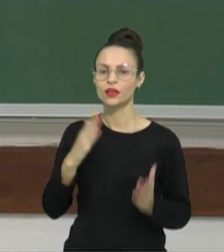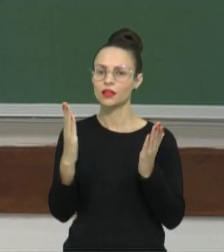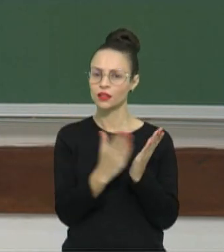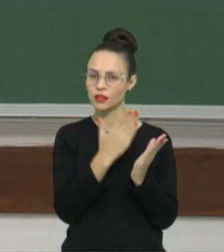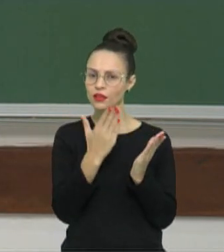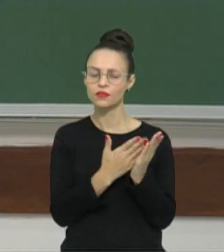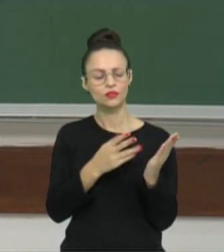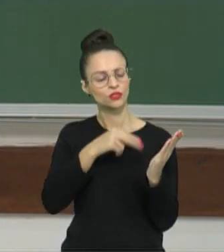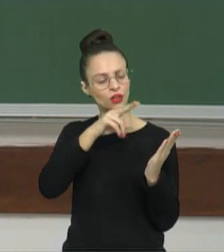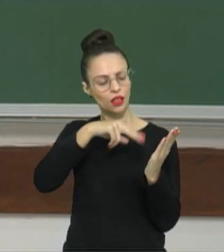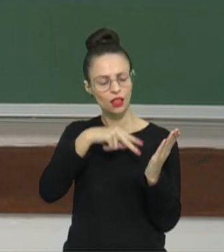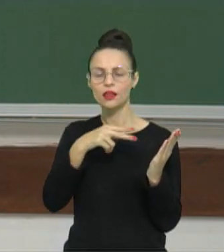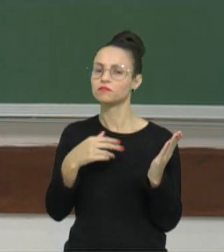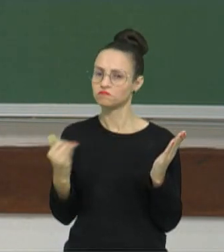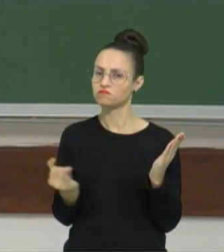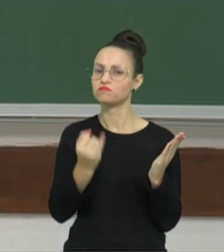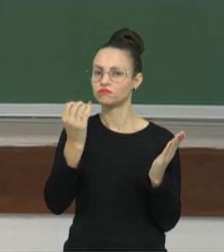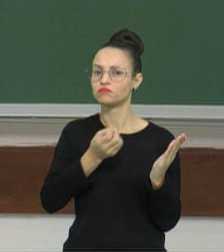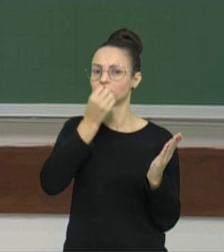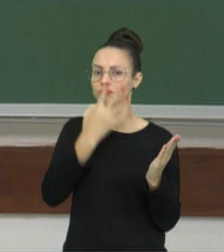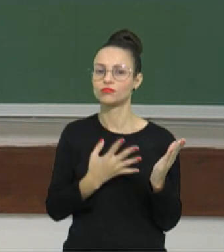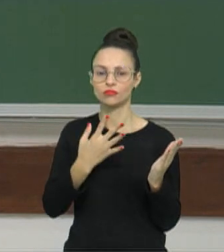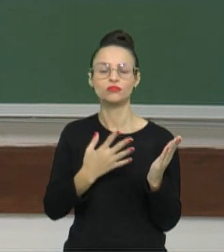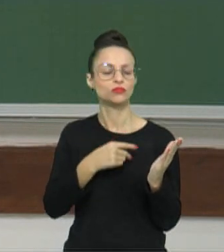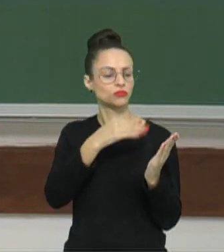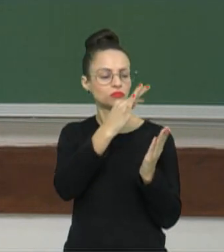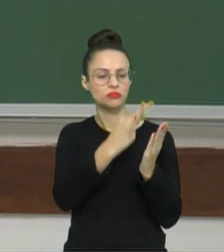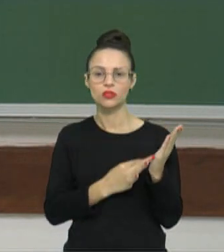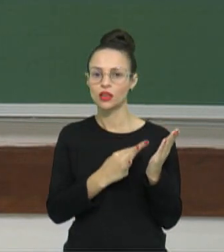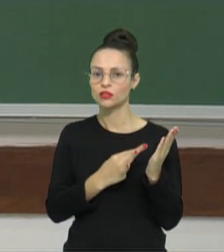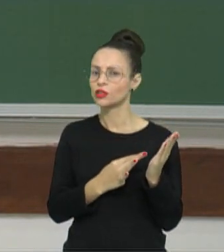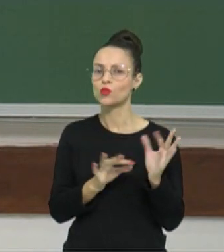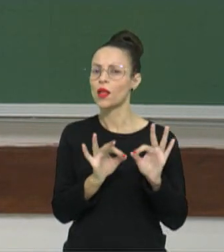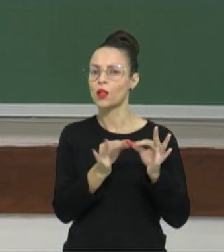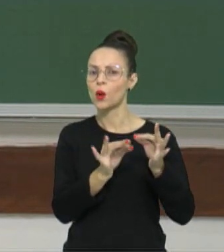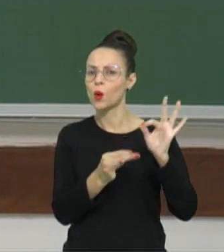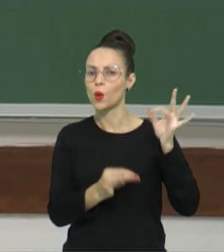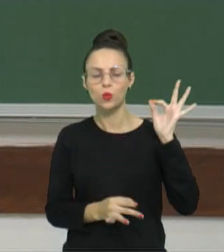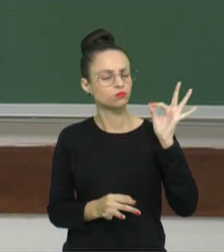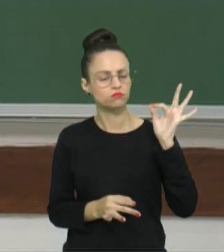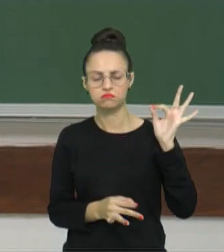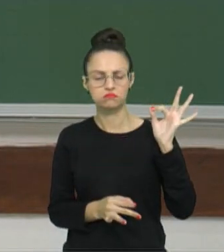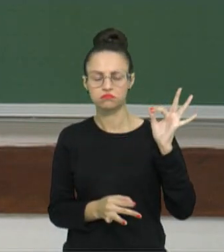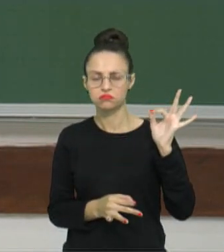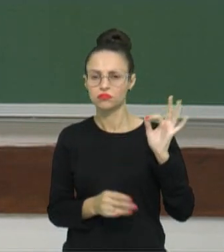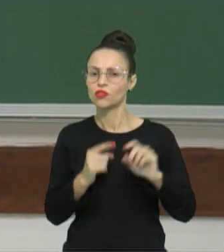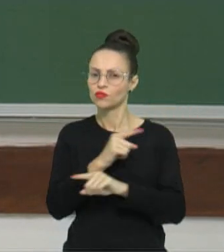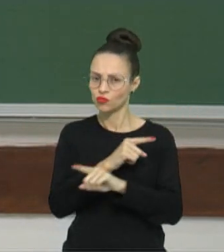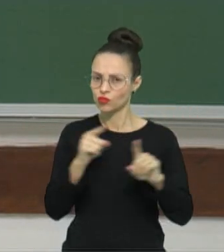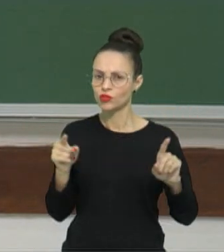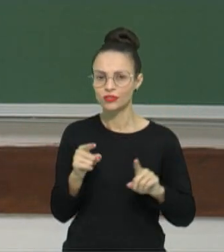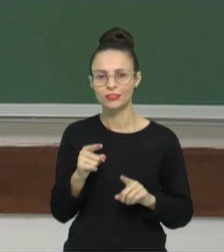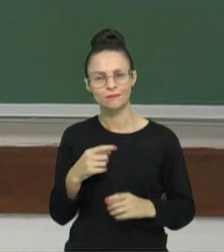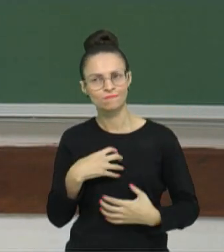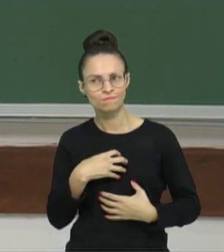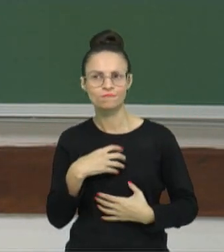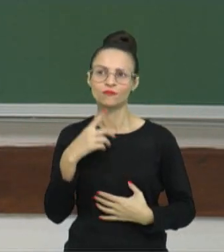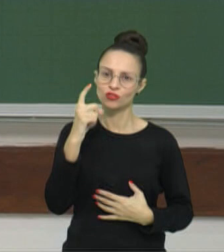e ler elas, né? São textos que não são muito longos, você pode encontrar uma certa